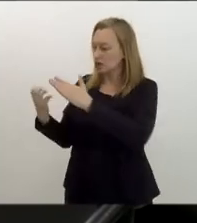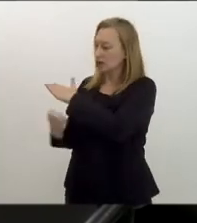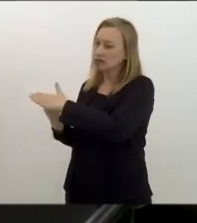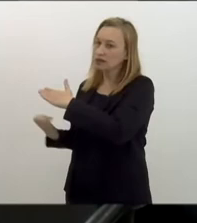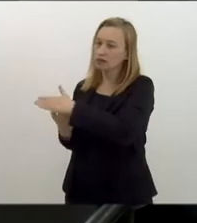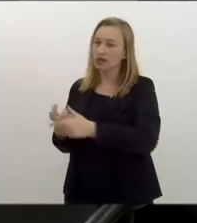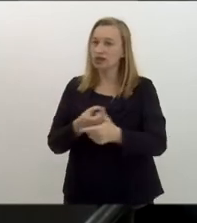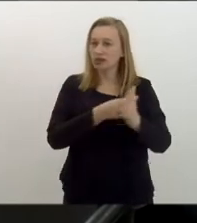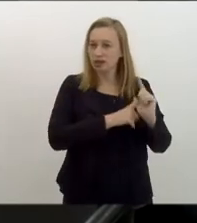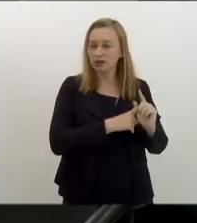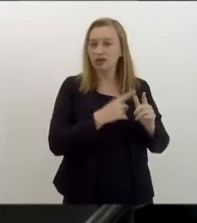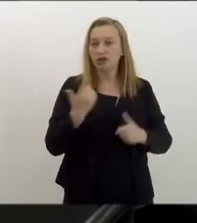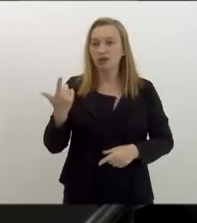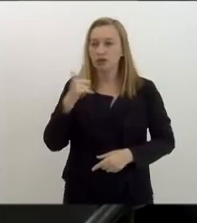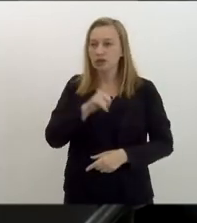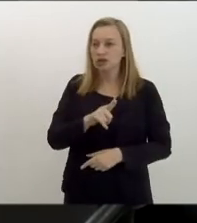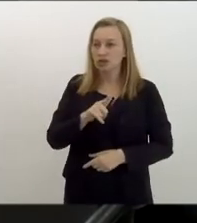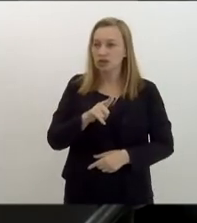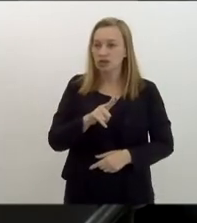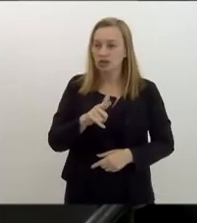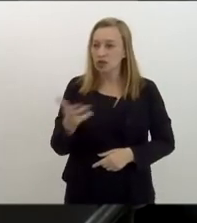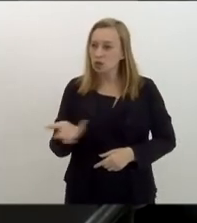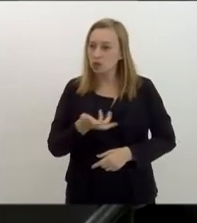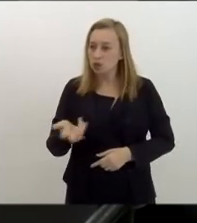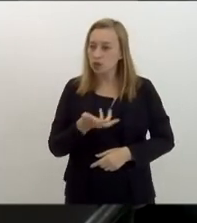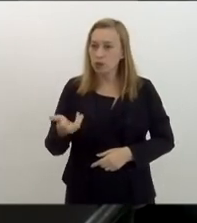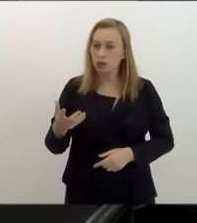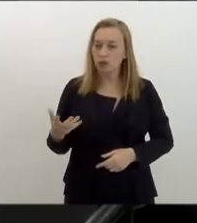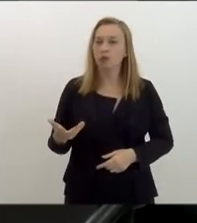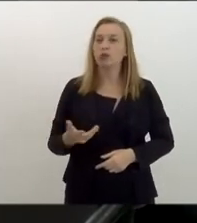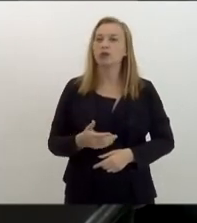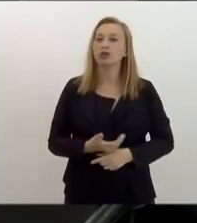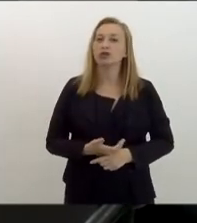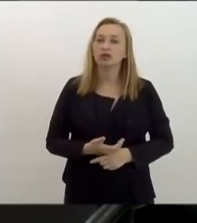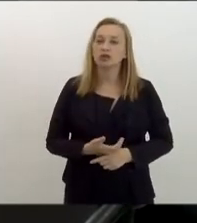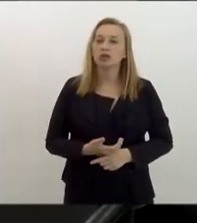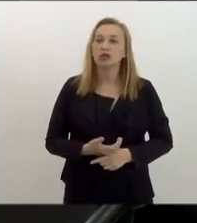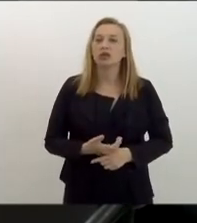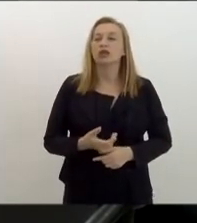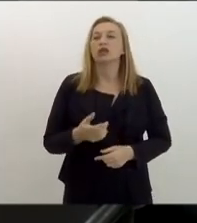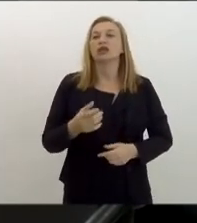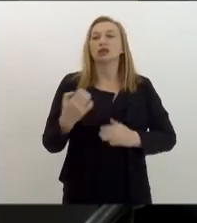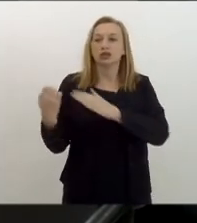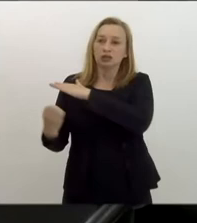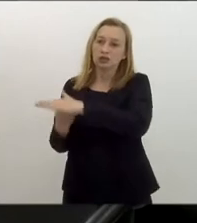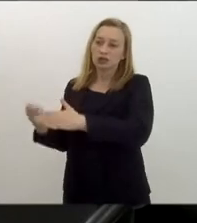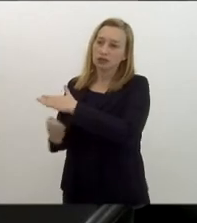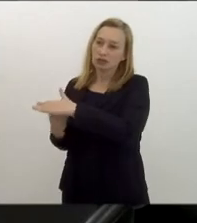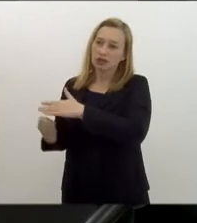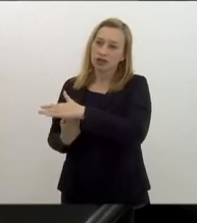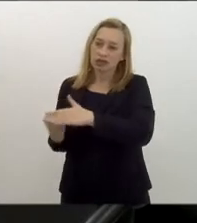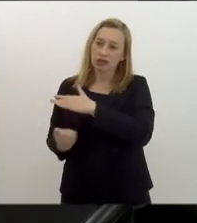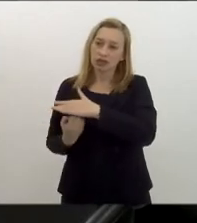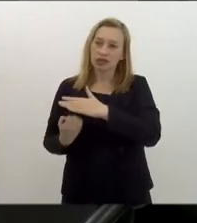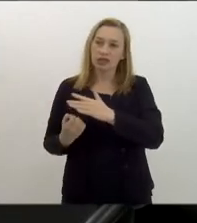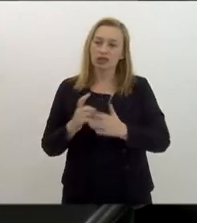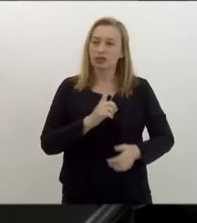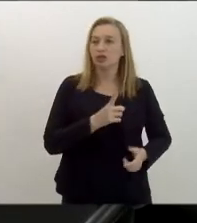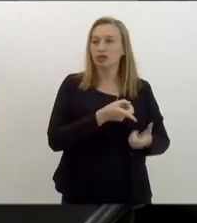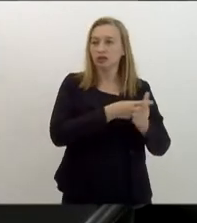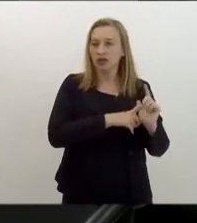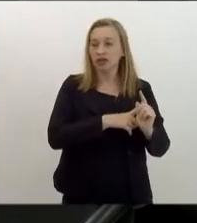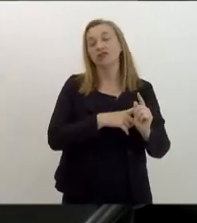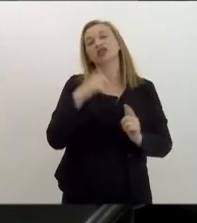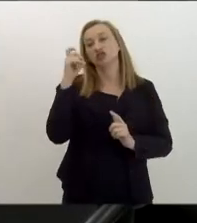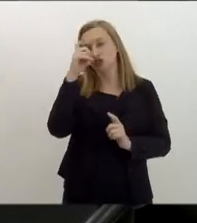dependente elas vão ganhar uma velocidade e as empresas não dependente vão ser Aquelas que nós